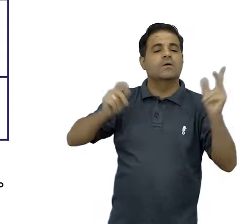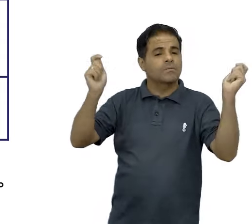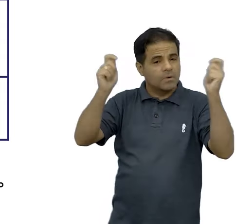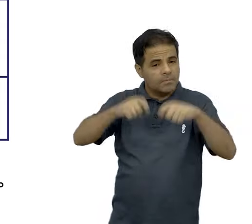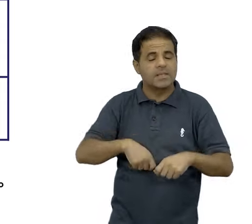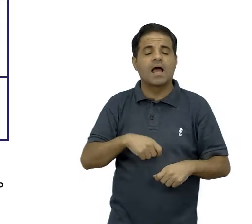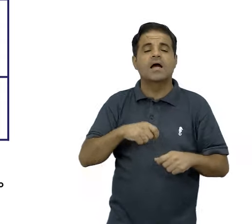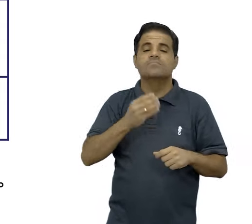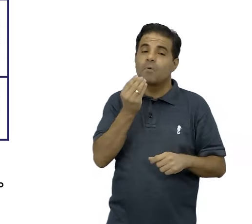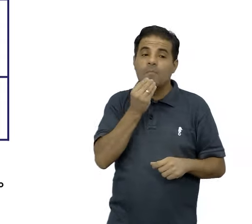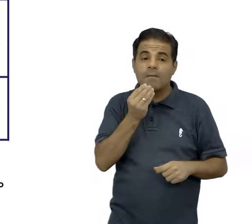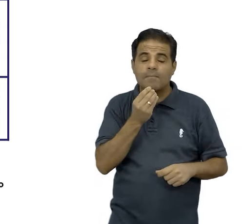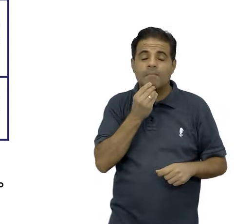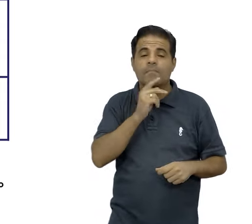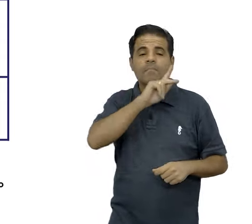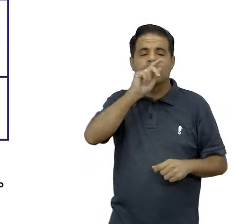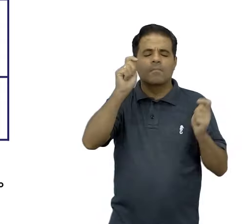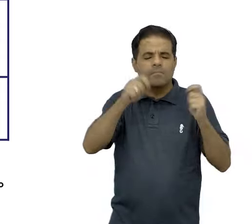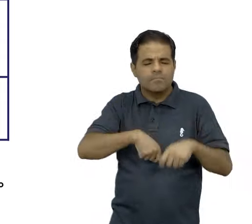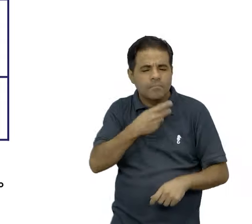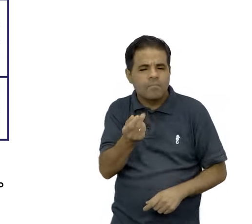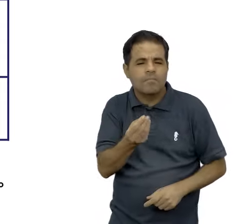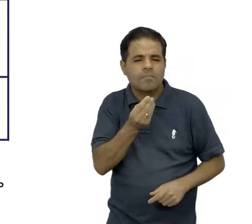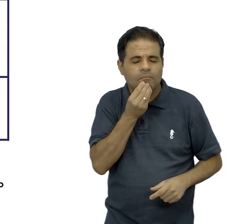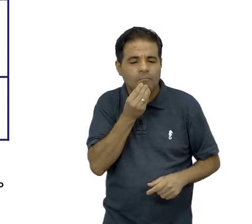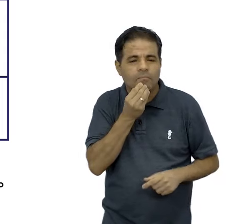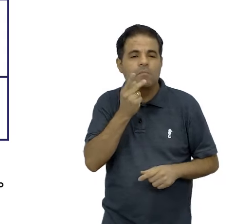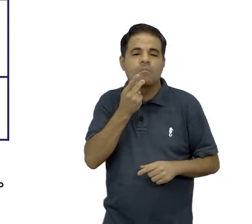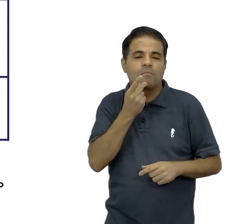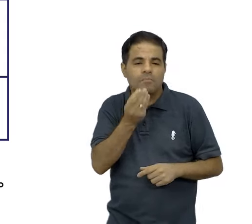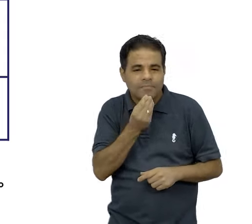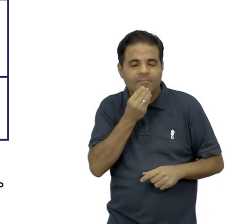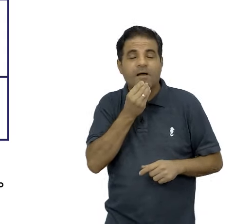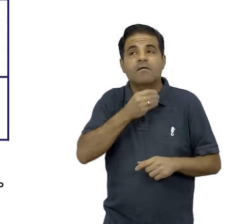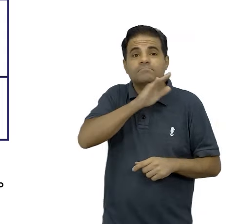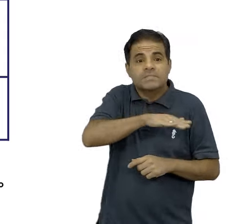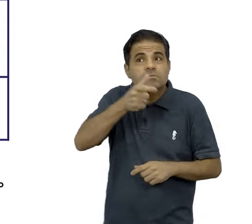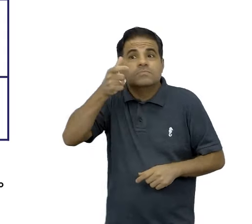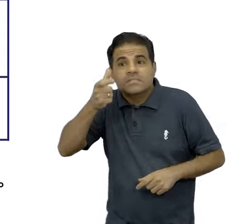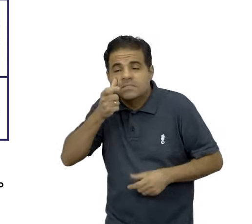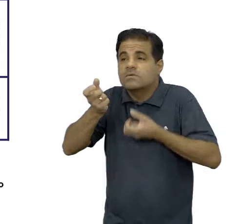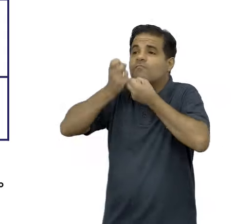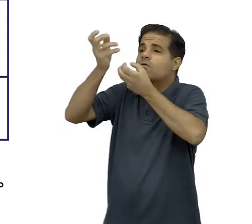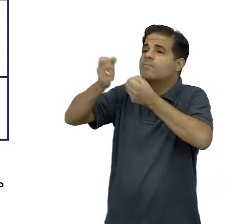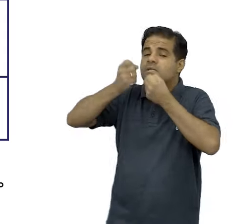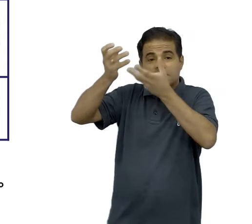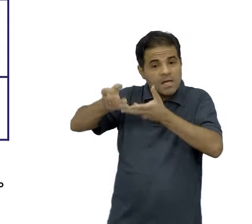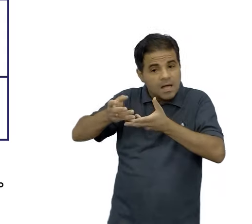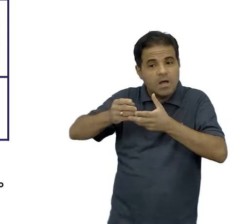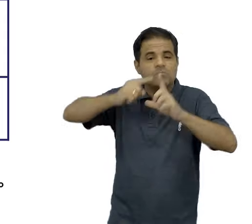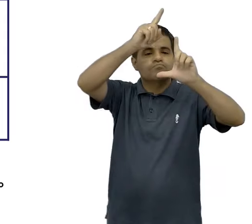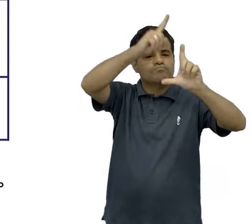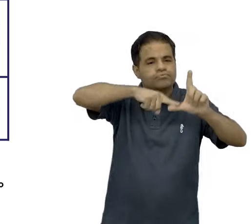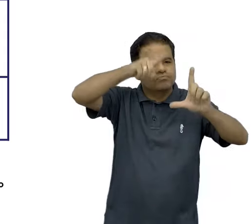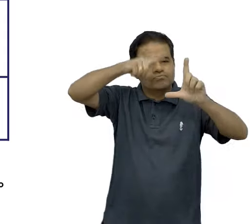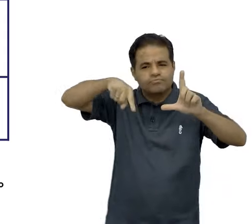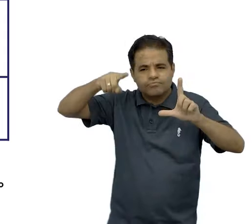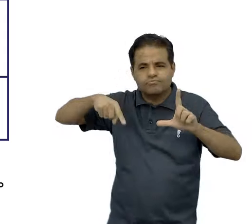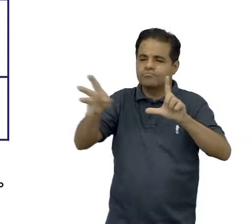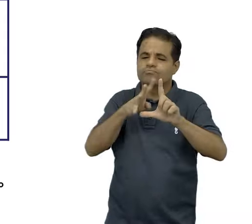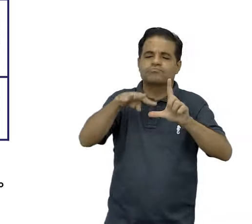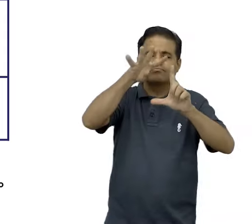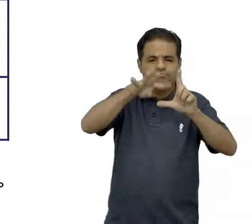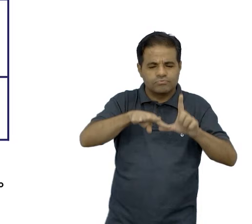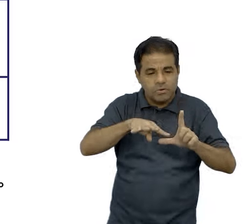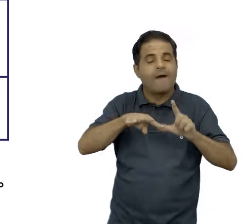probabilidade estatística e o objetivo é que as crianças observem as informações que estão previstas num gráfico, né? E